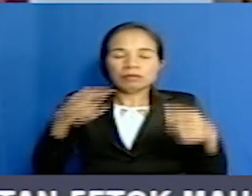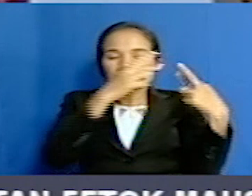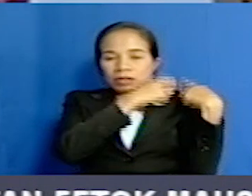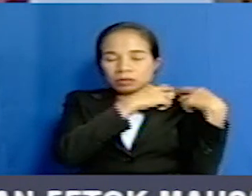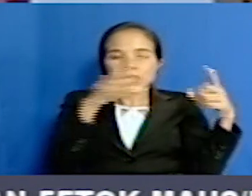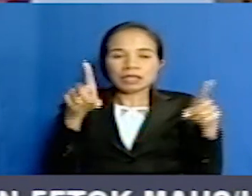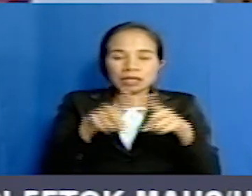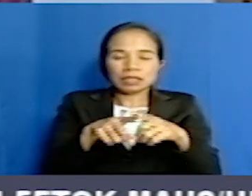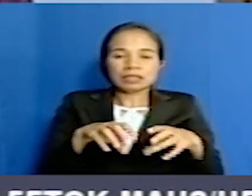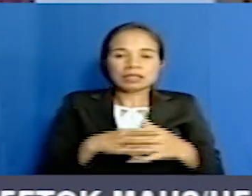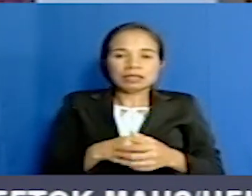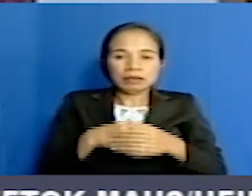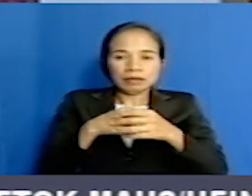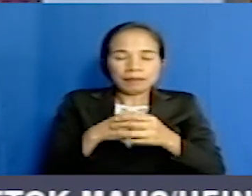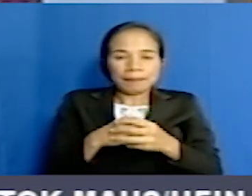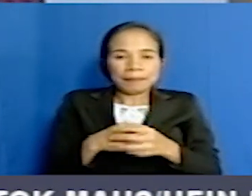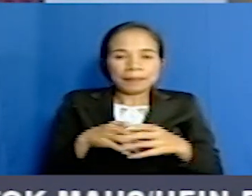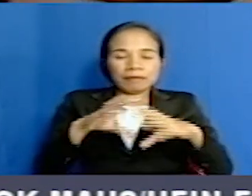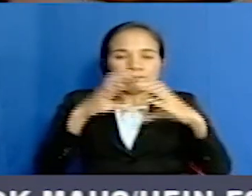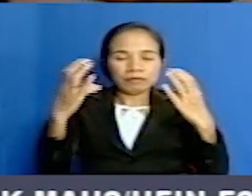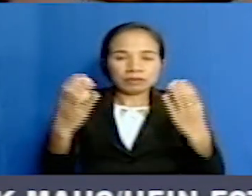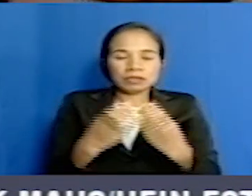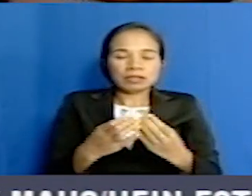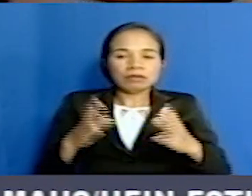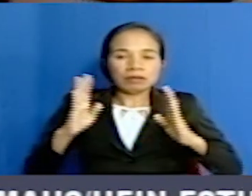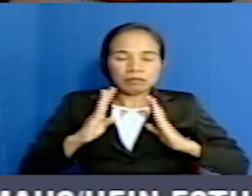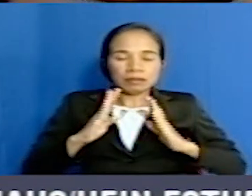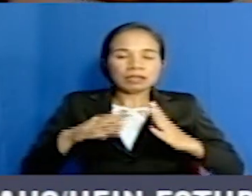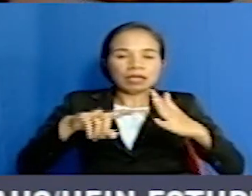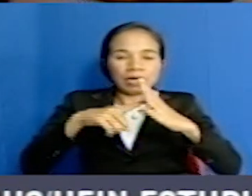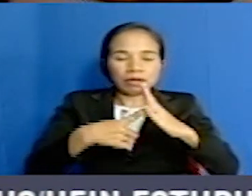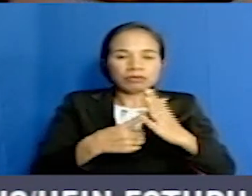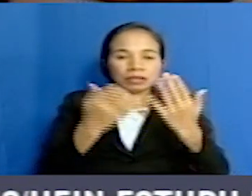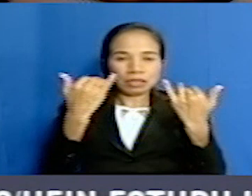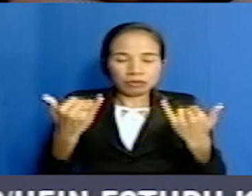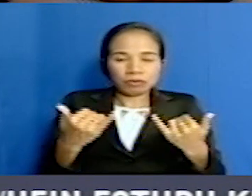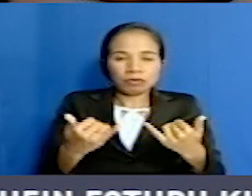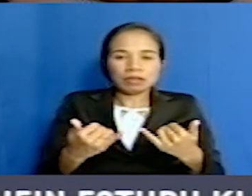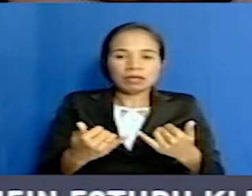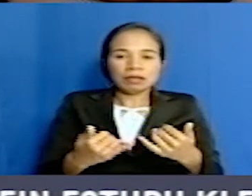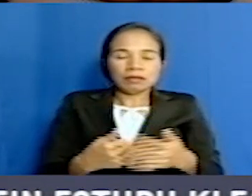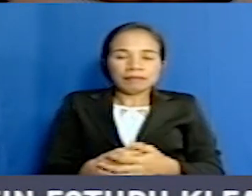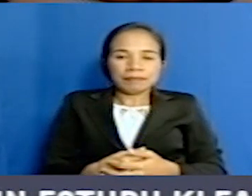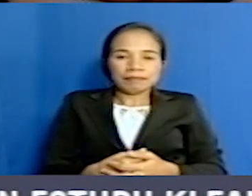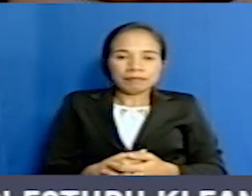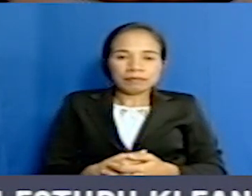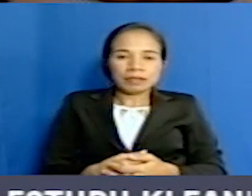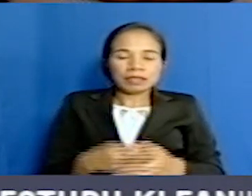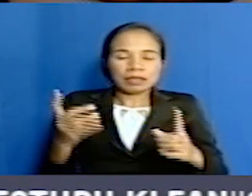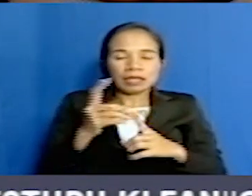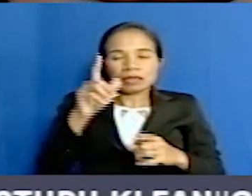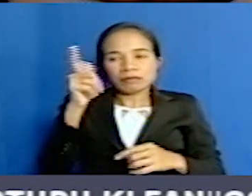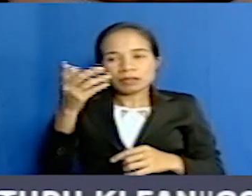interino ba Conselho de Imprensa. A cara atoba pública tá cahúcio oim, de 24